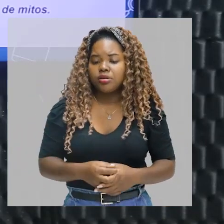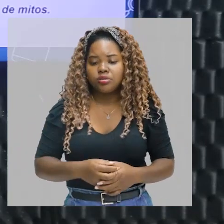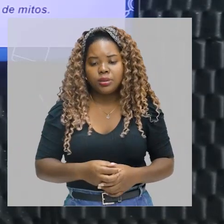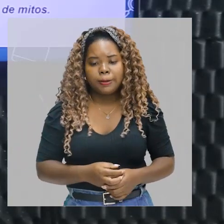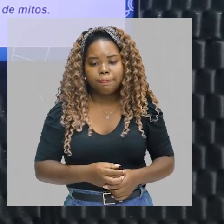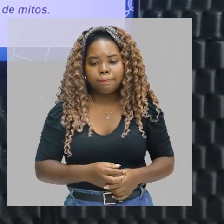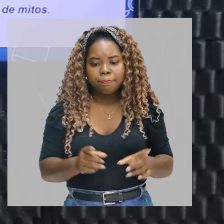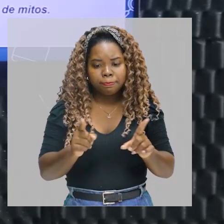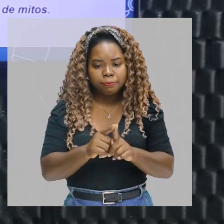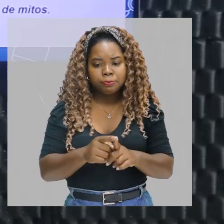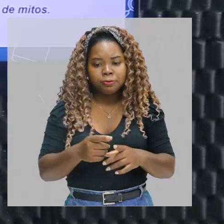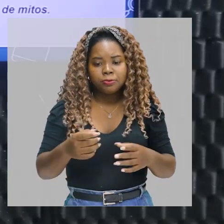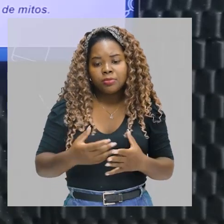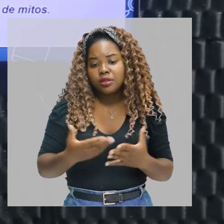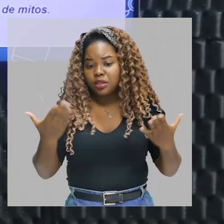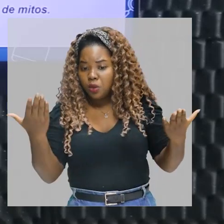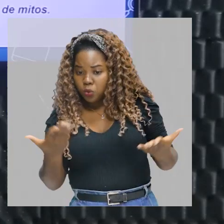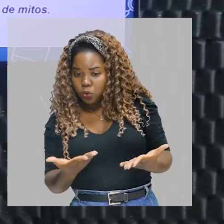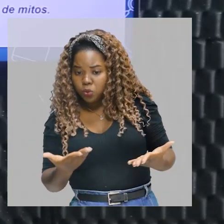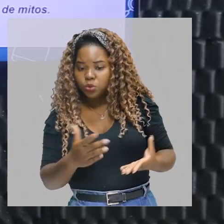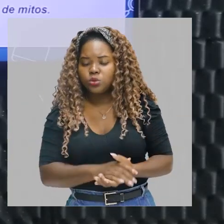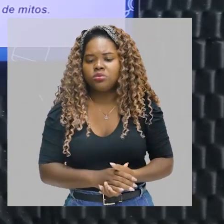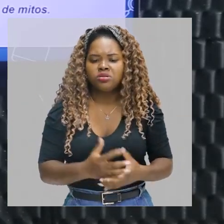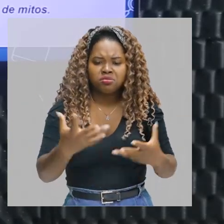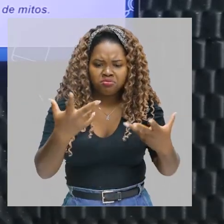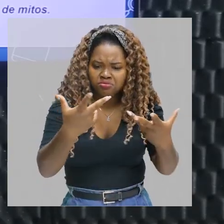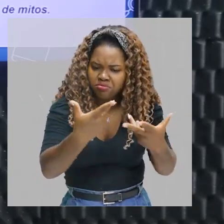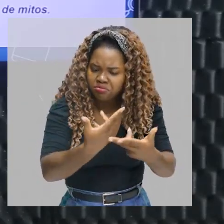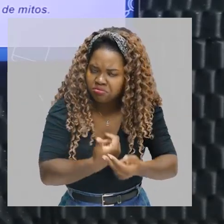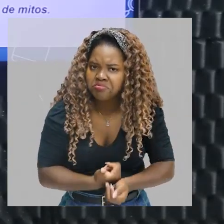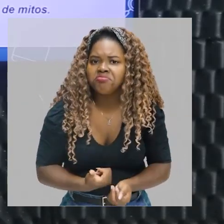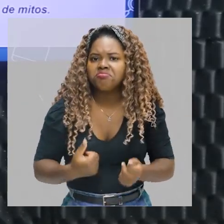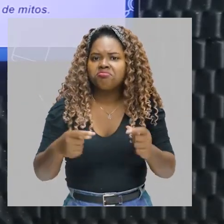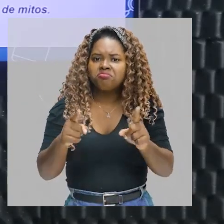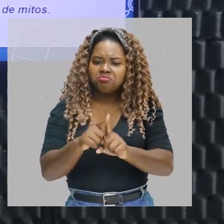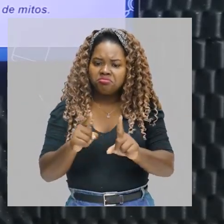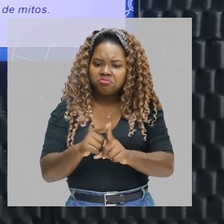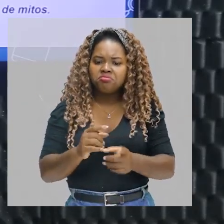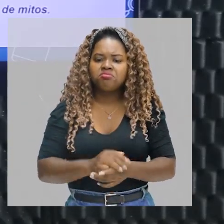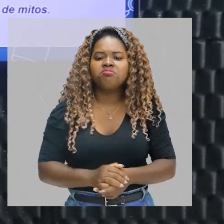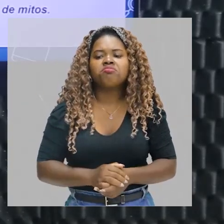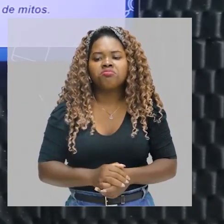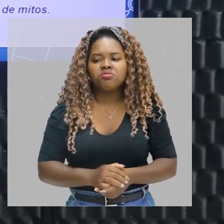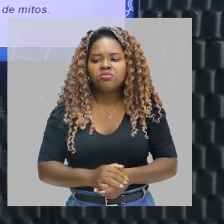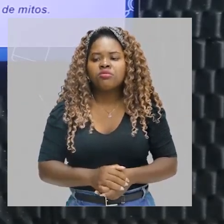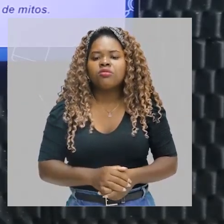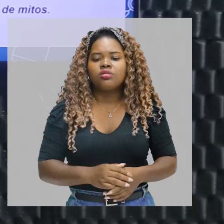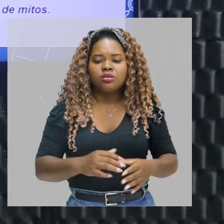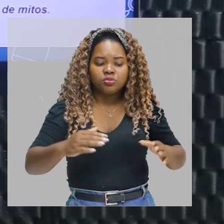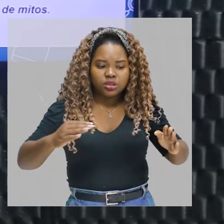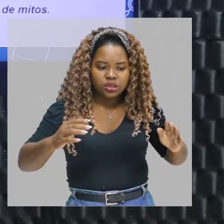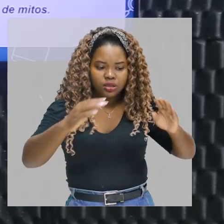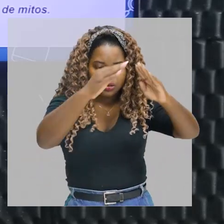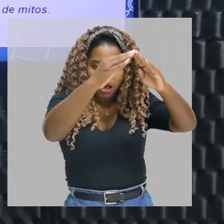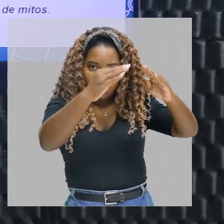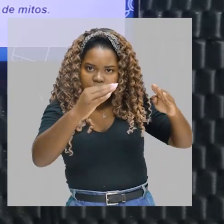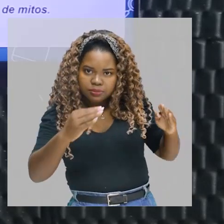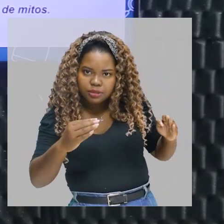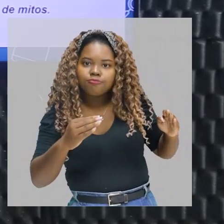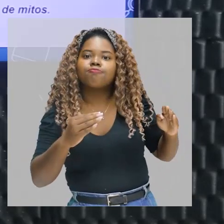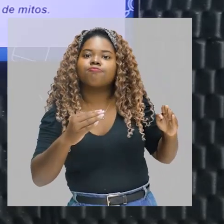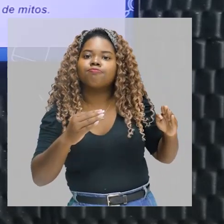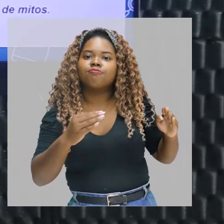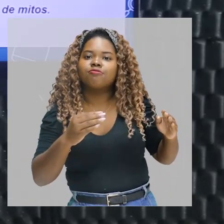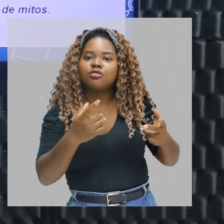é, é, gera uma admiração muito grande quanto aos seus monumentos, né, as pirâmides e por aí